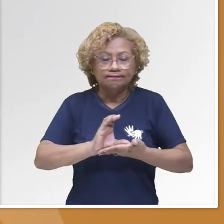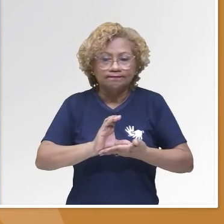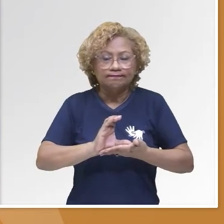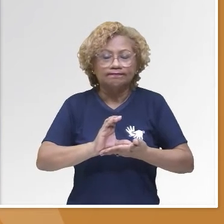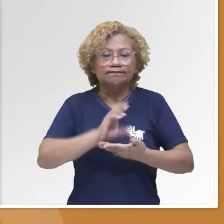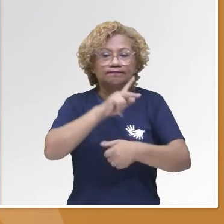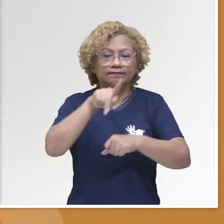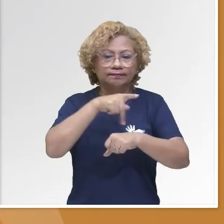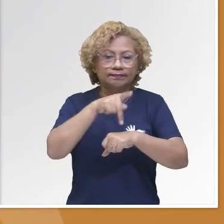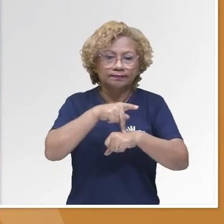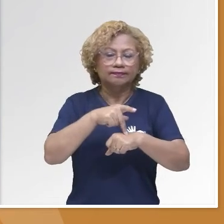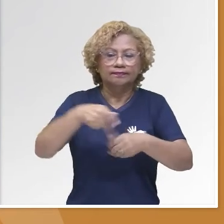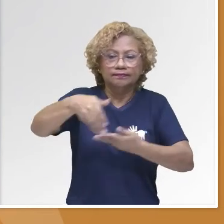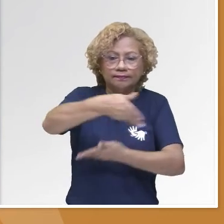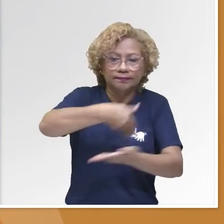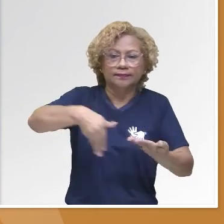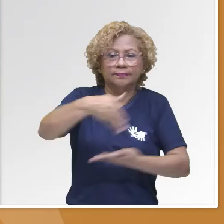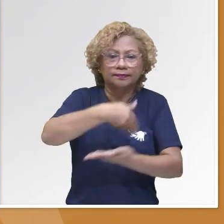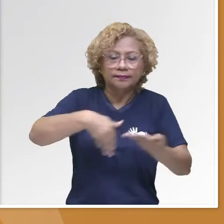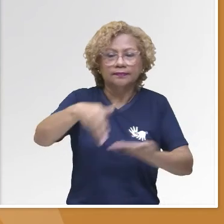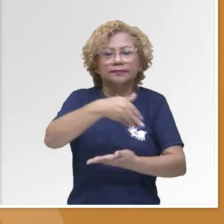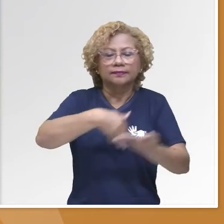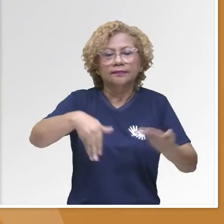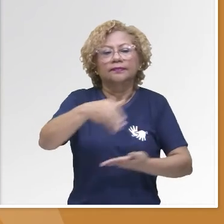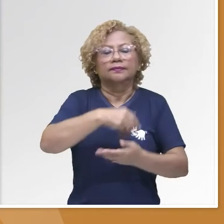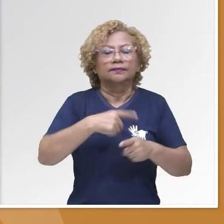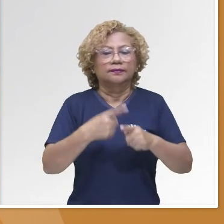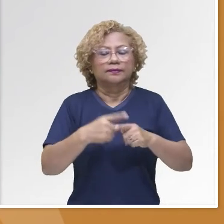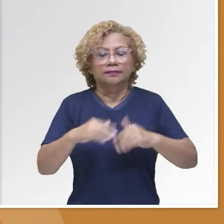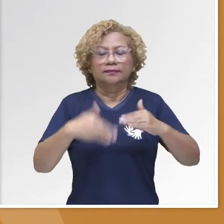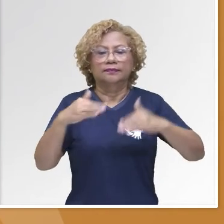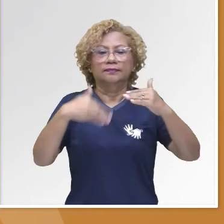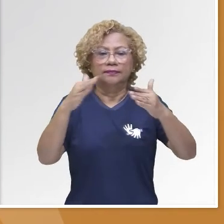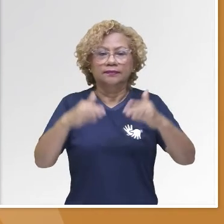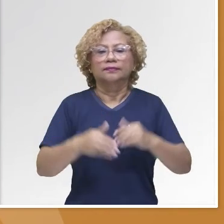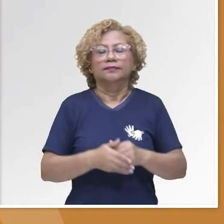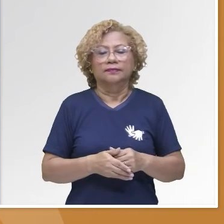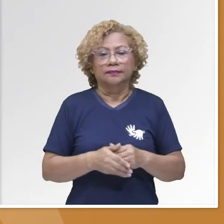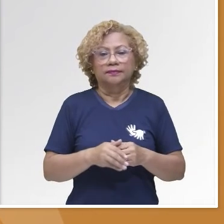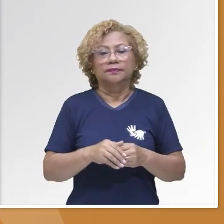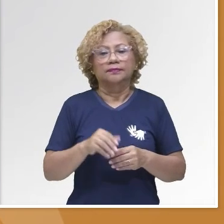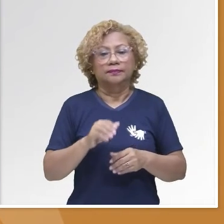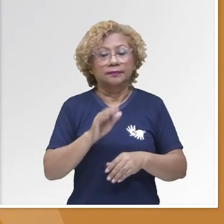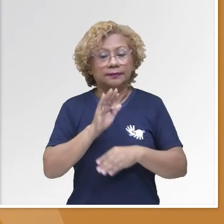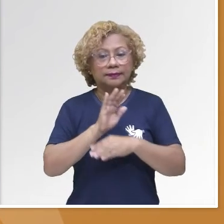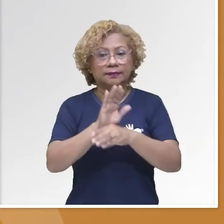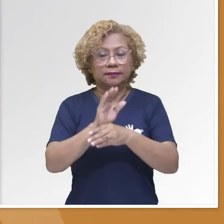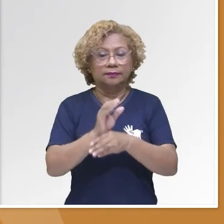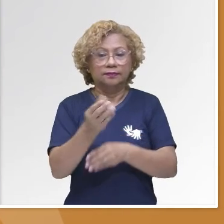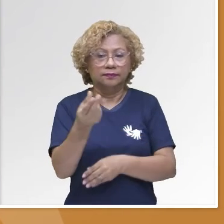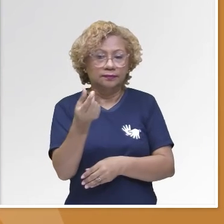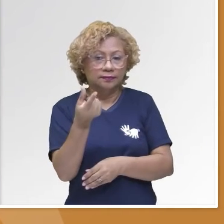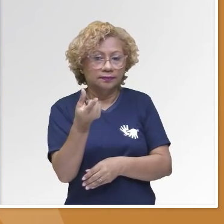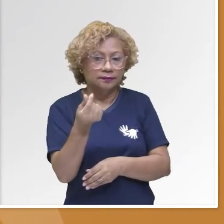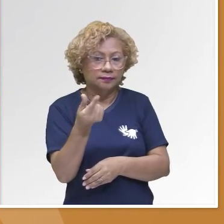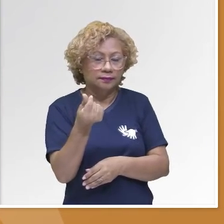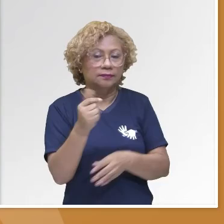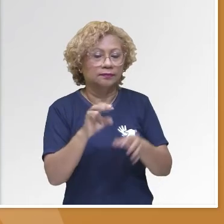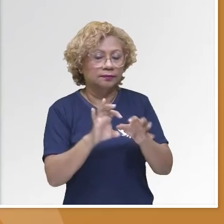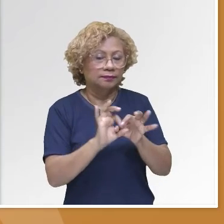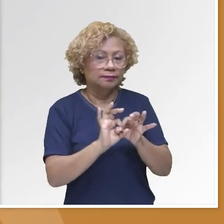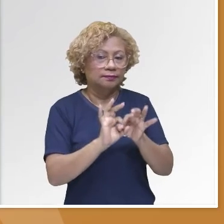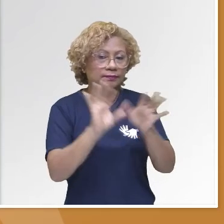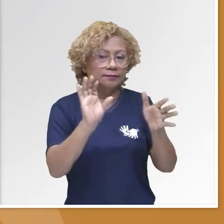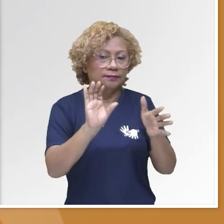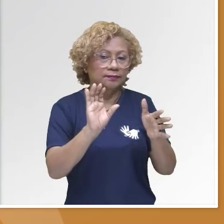os países eles acabam se desenvolvendo através desses capitais. Então, vai ocorrer a liberalização